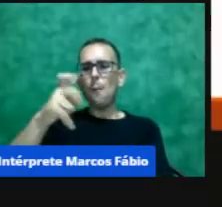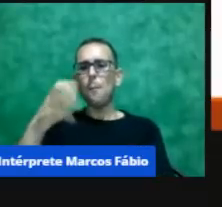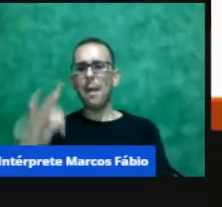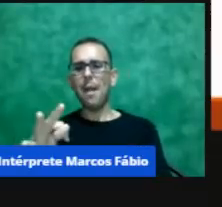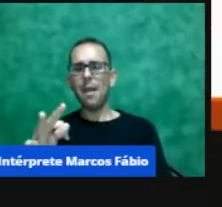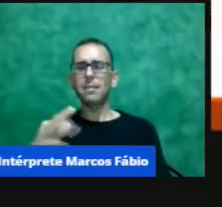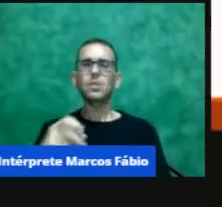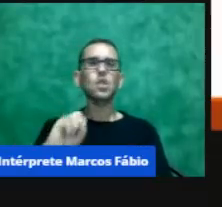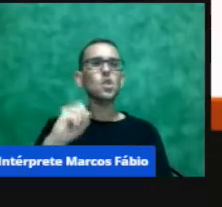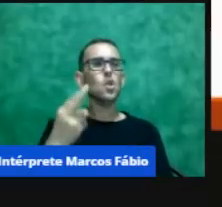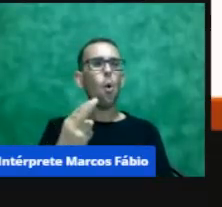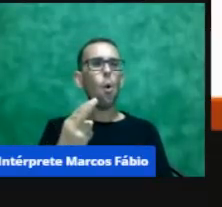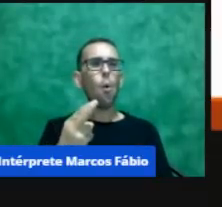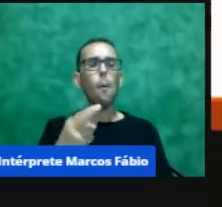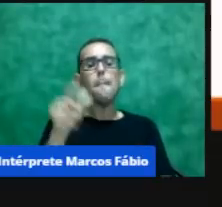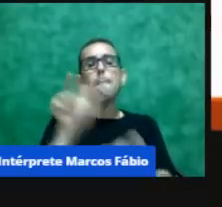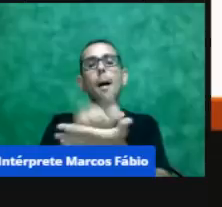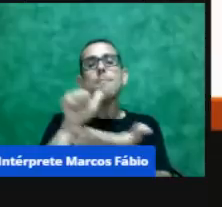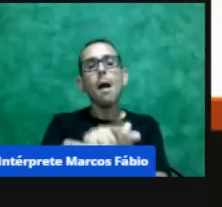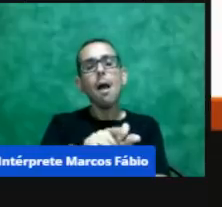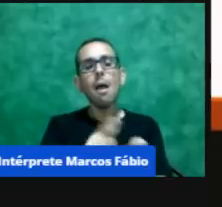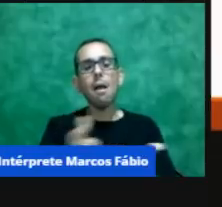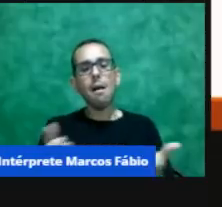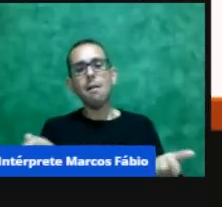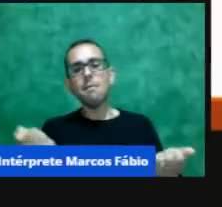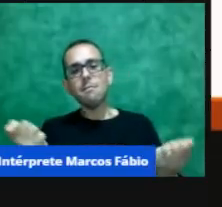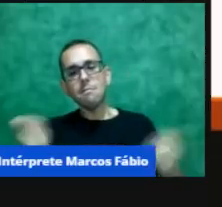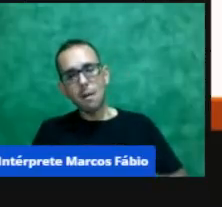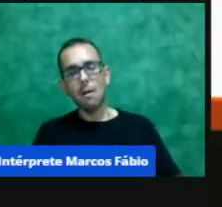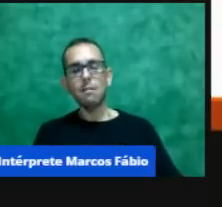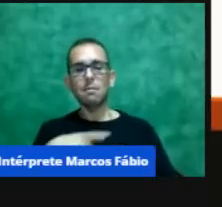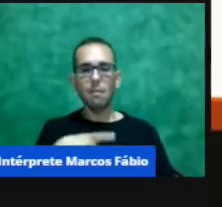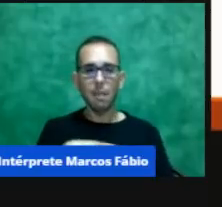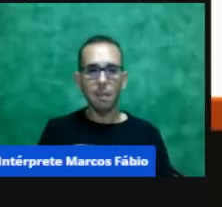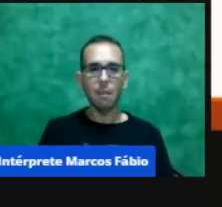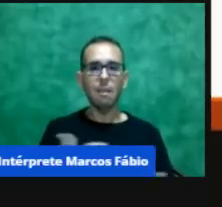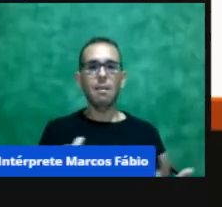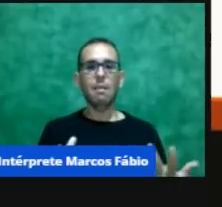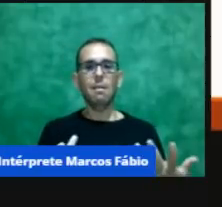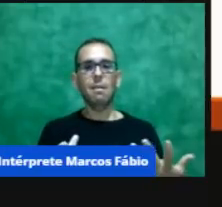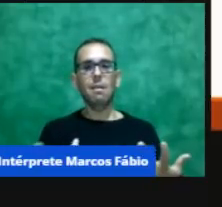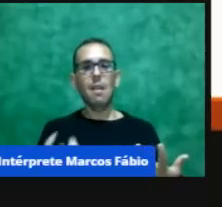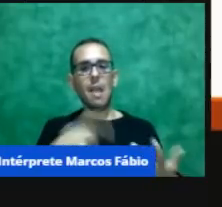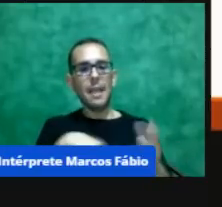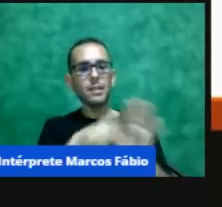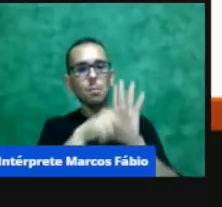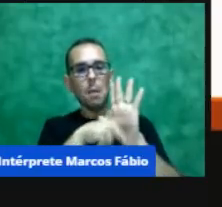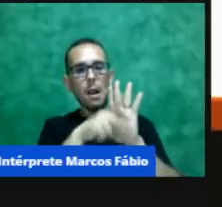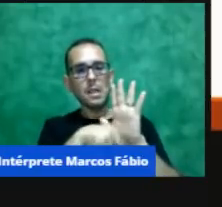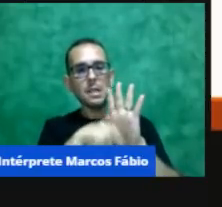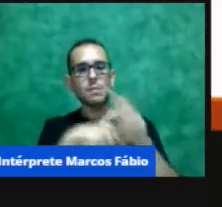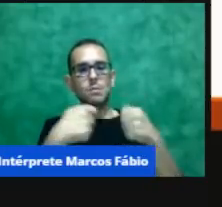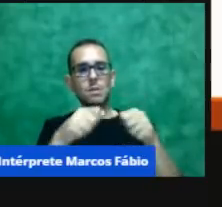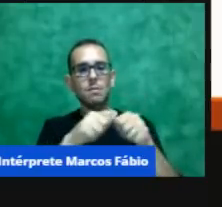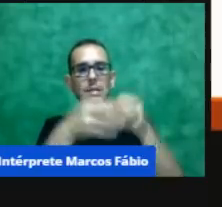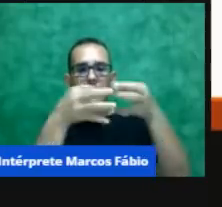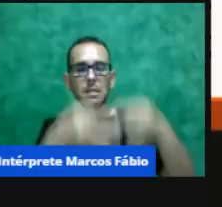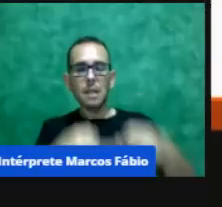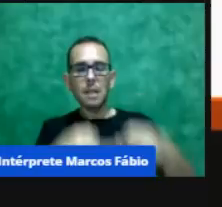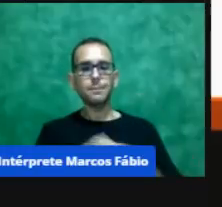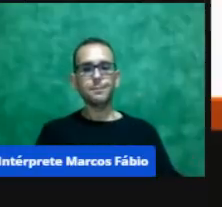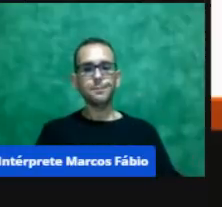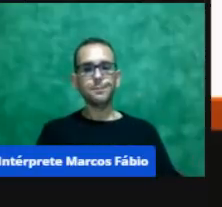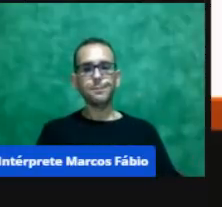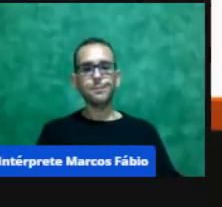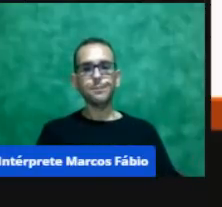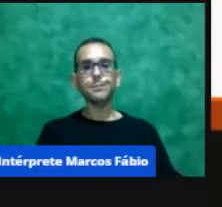papel, por exemplo. Então é um desafio muito grande para a gente, né? Então esse planejamento tem que ser muito bem feito. E aí, conforme eu estava